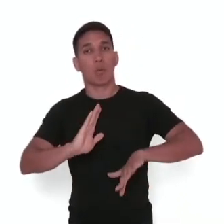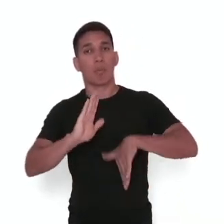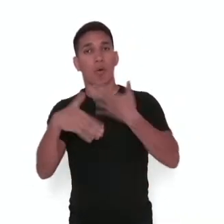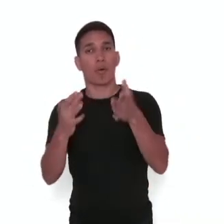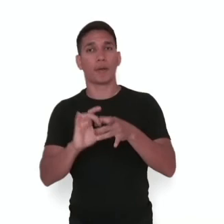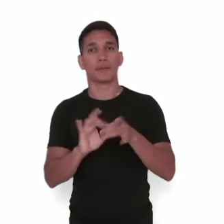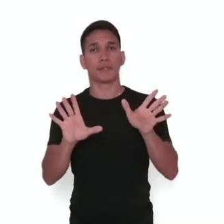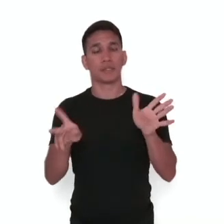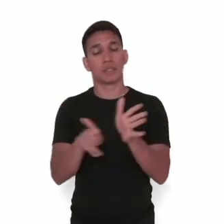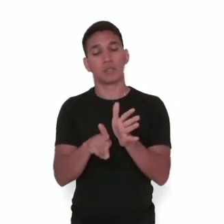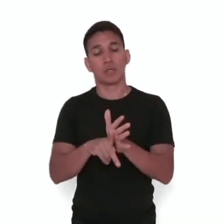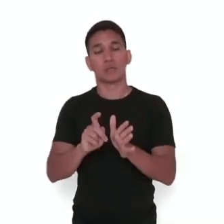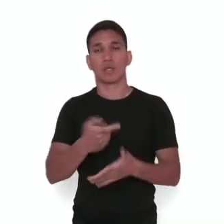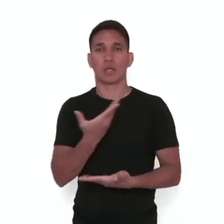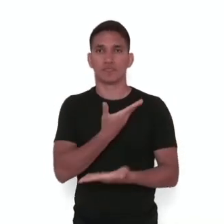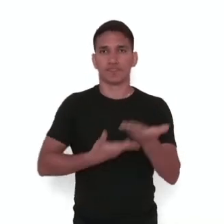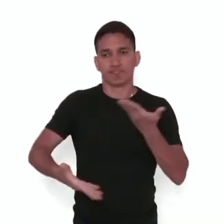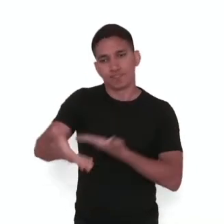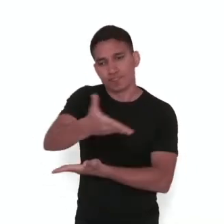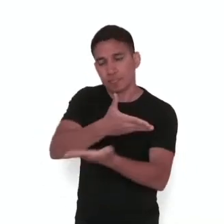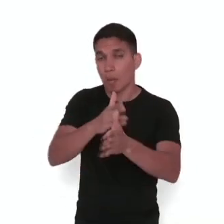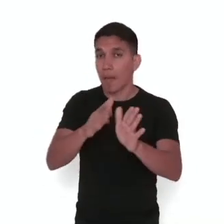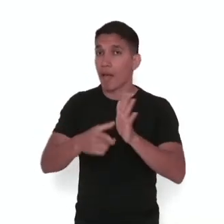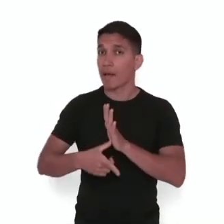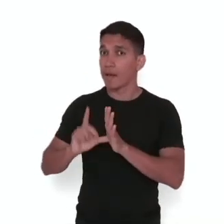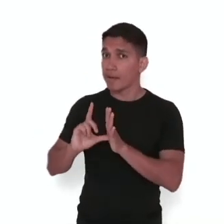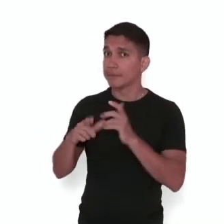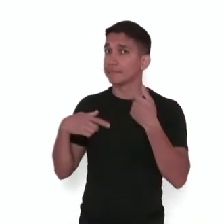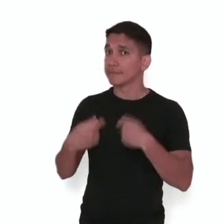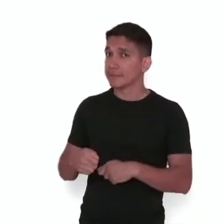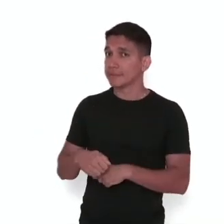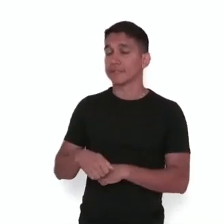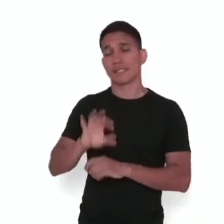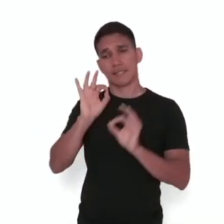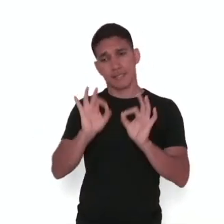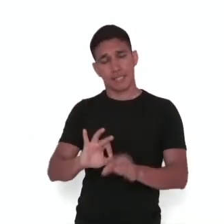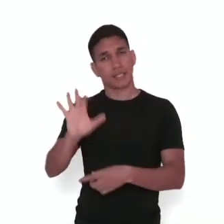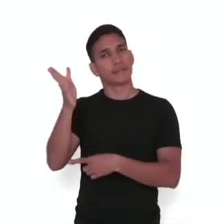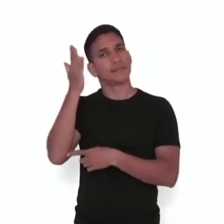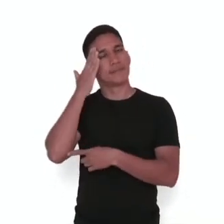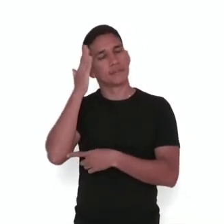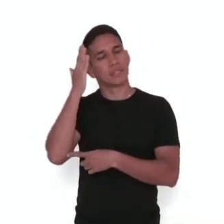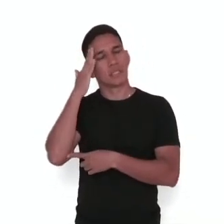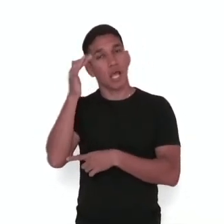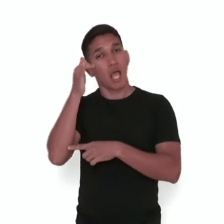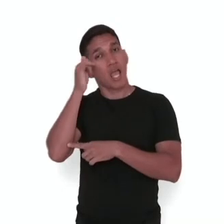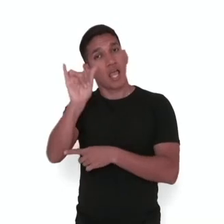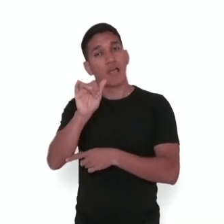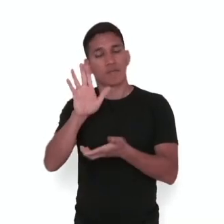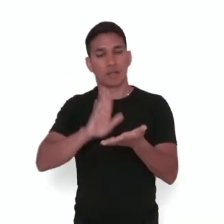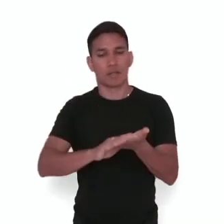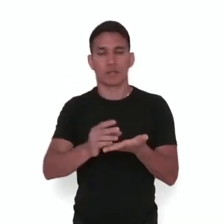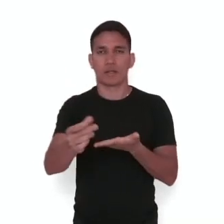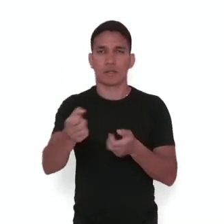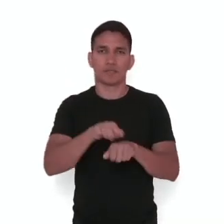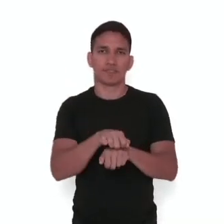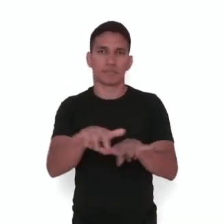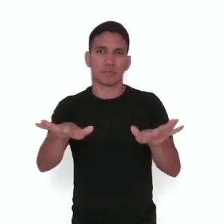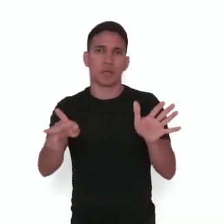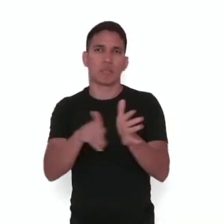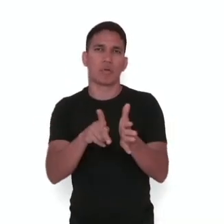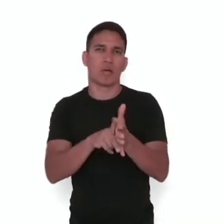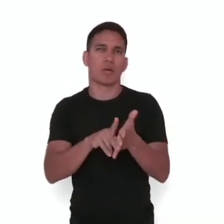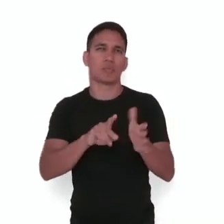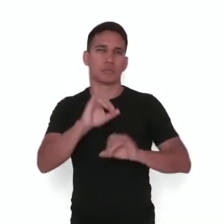de deliberação pública. Mas é preciso, antes de tudo, discernimento para não reproduzir o senso comum viralizado na